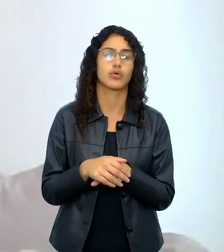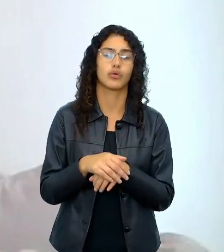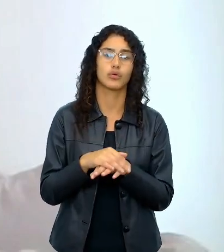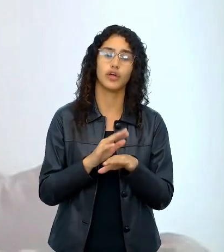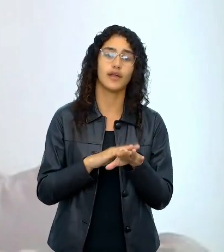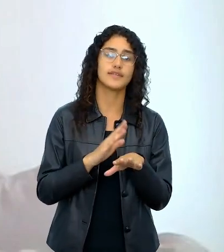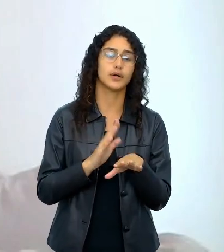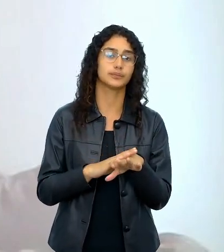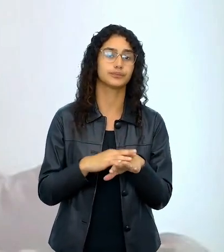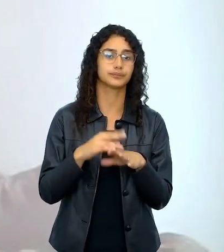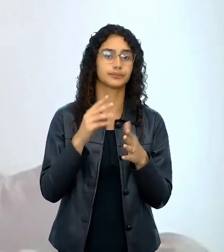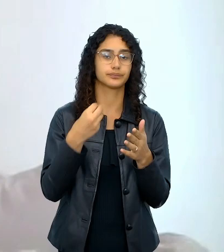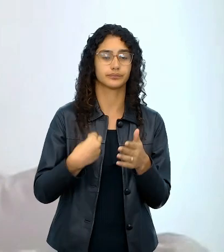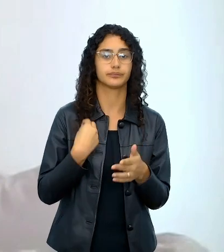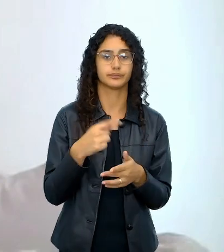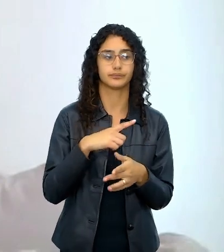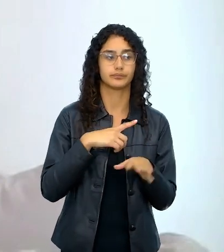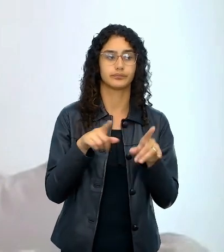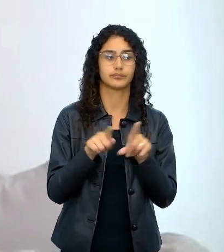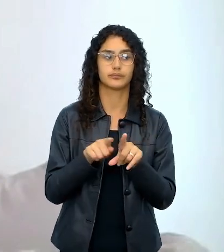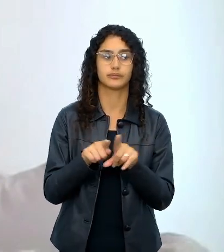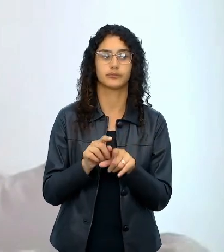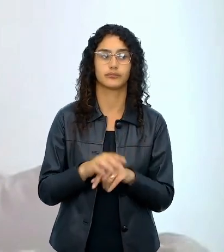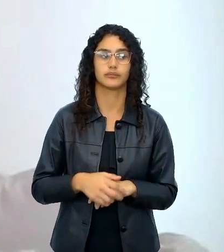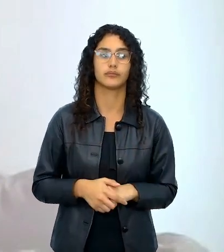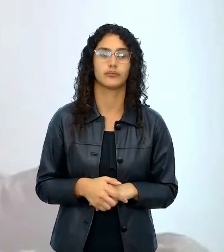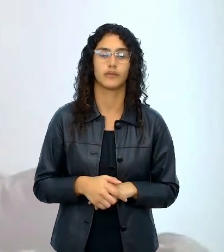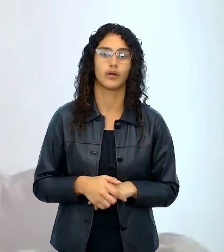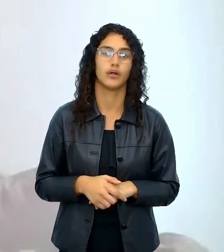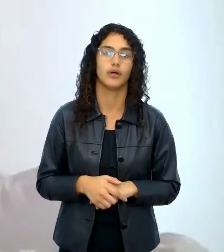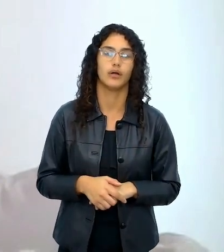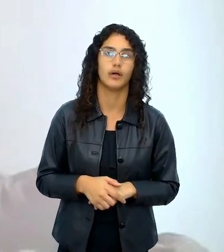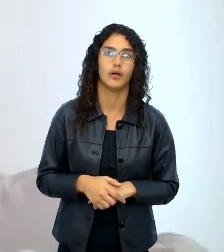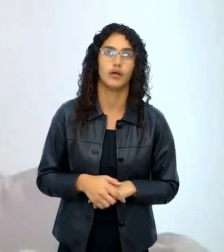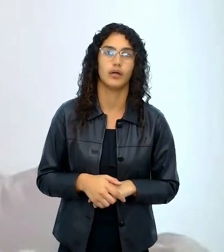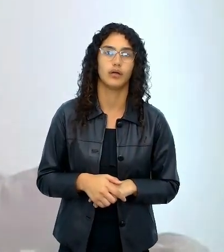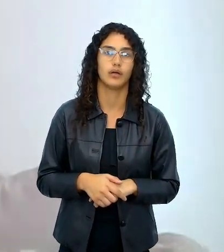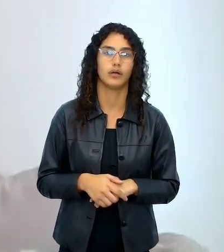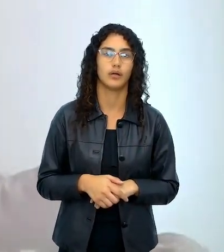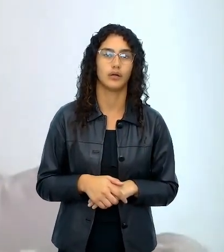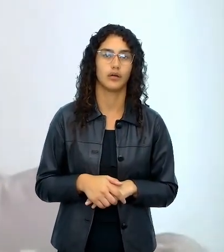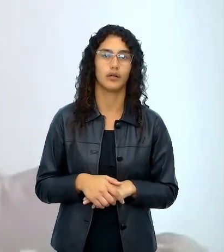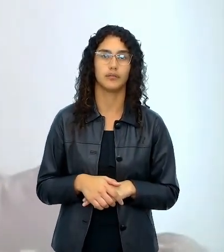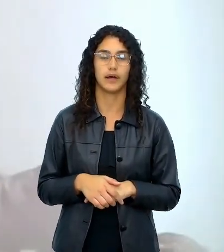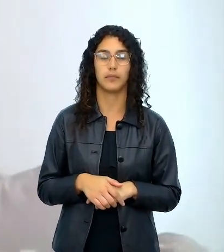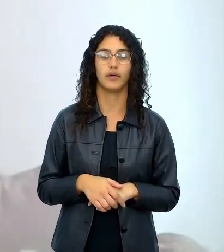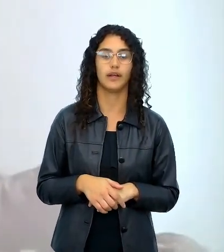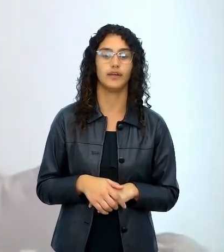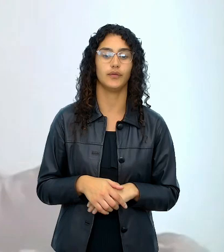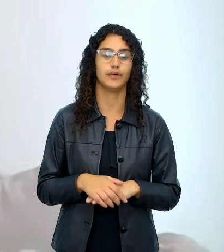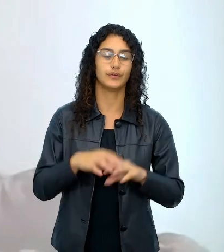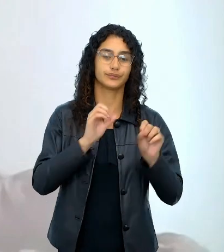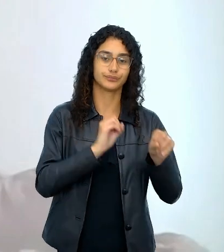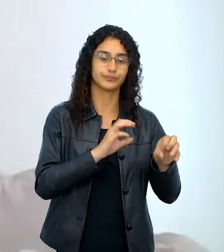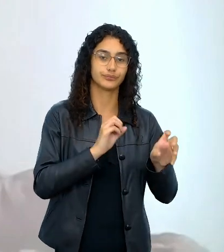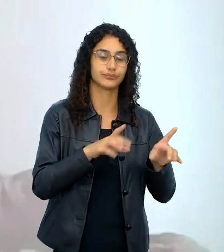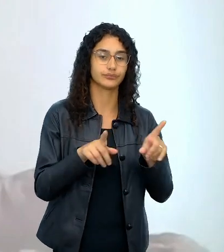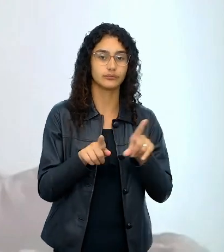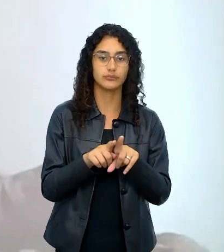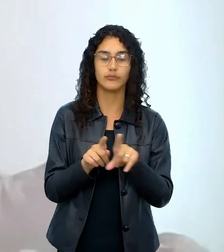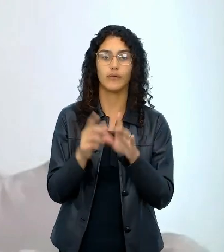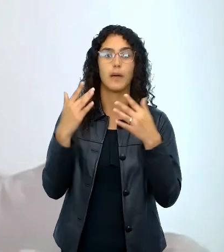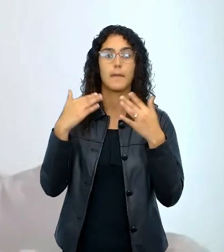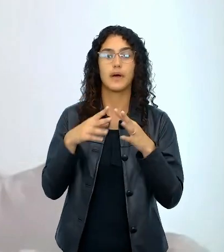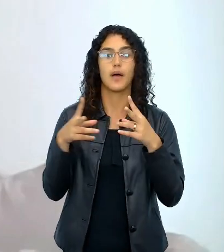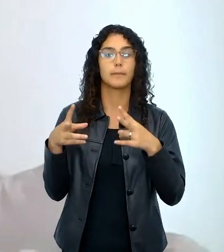as realidades, né, nem são tão tantas, porque somos apenas em 5 professores aqui, mas mesmo